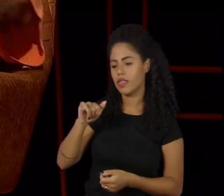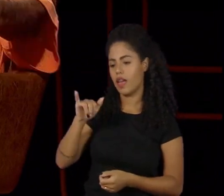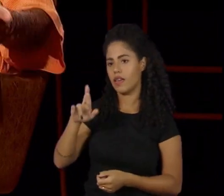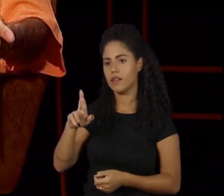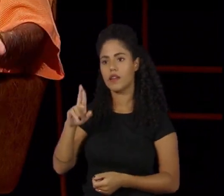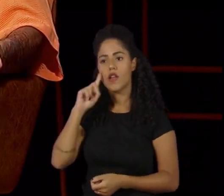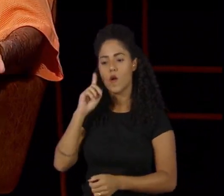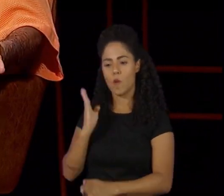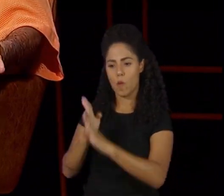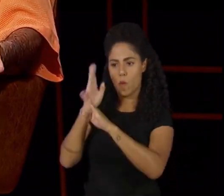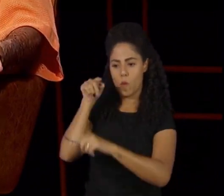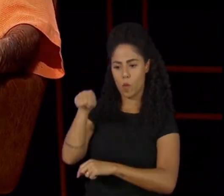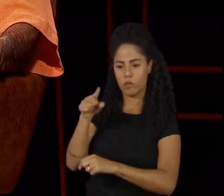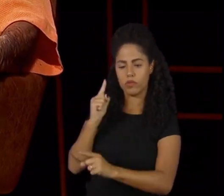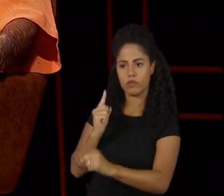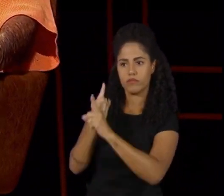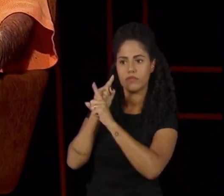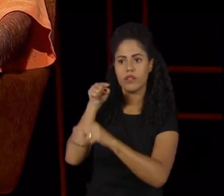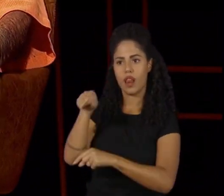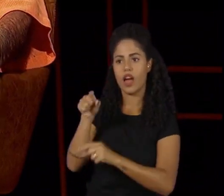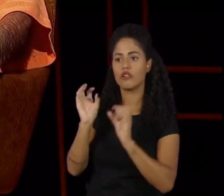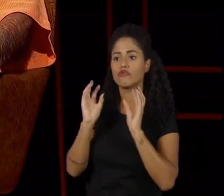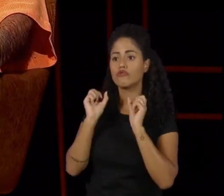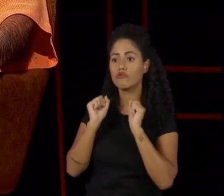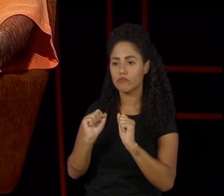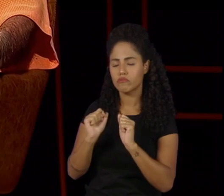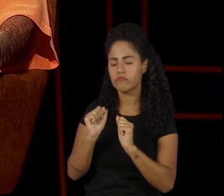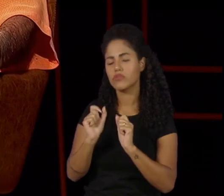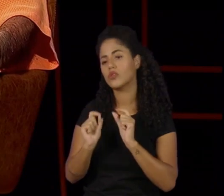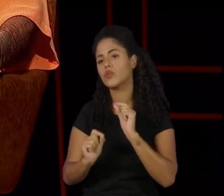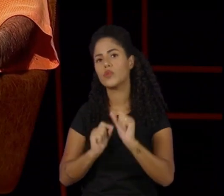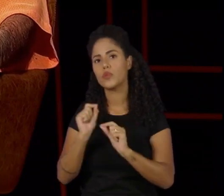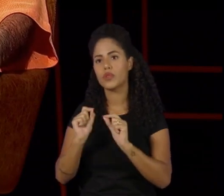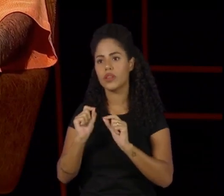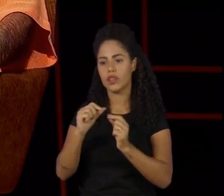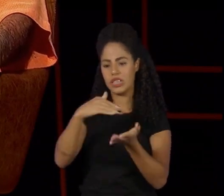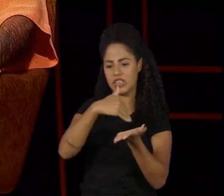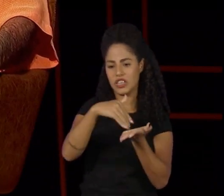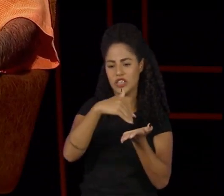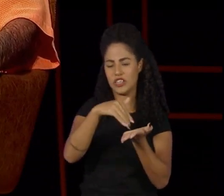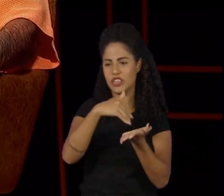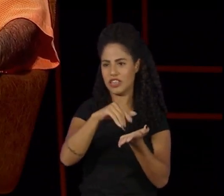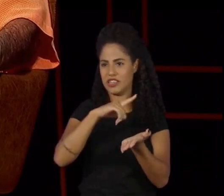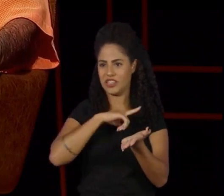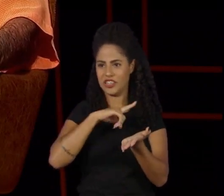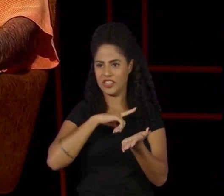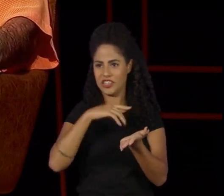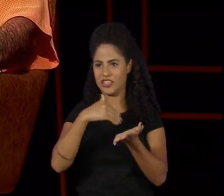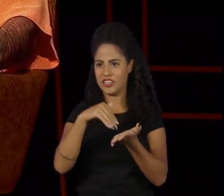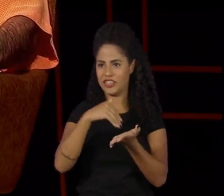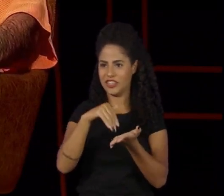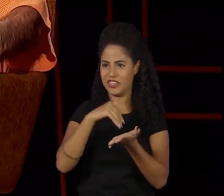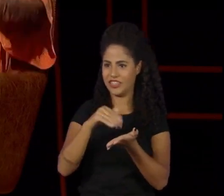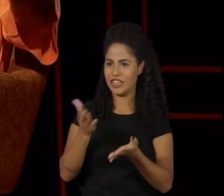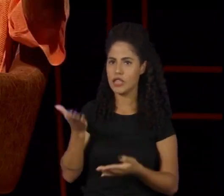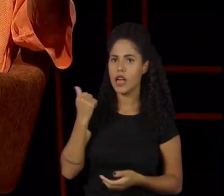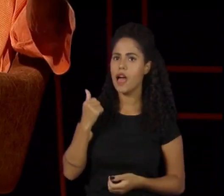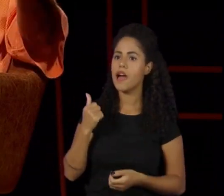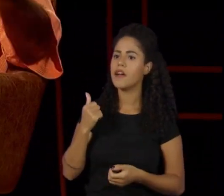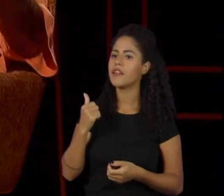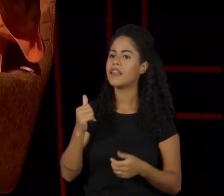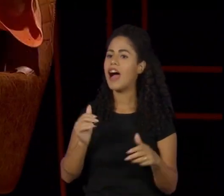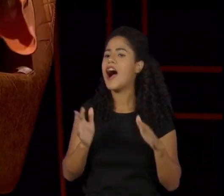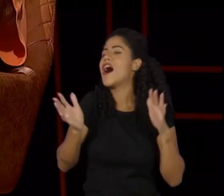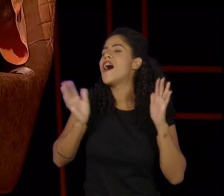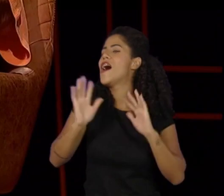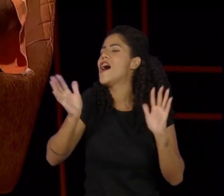encontrei a Nair no Orvieto, que era o escritório da gente, aquela cantina fantástica. Era o escritório. E ela falou,